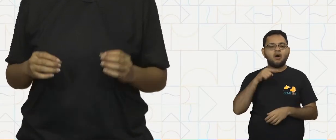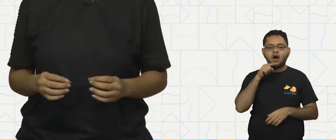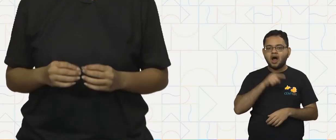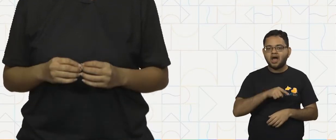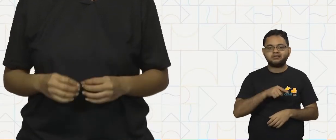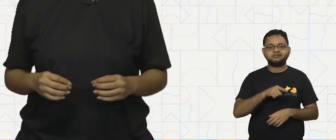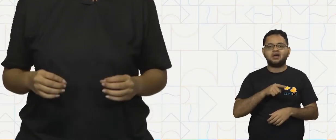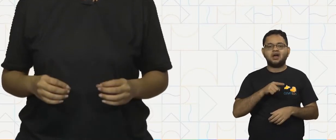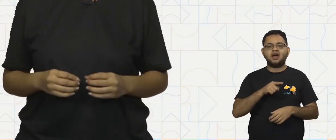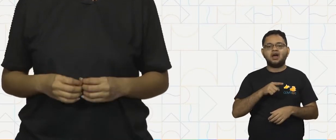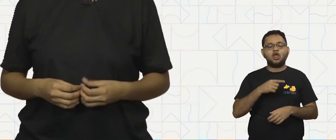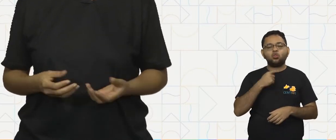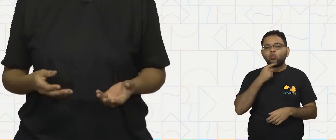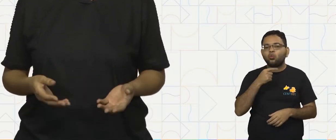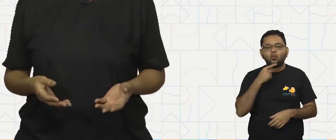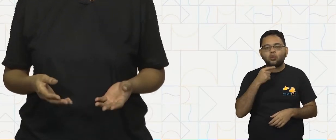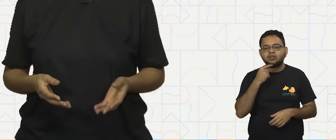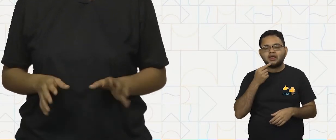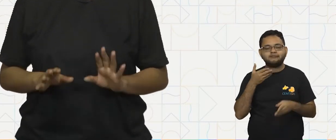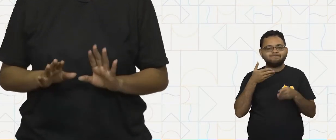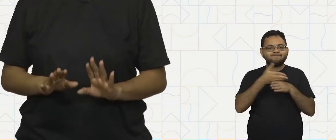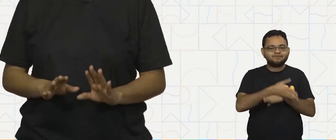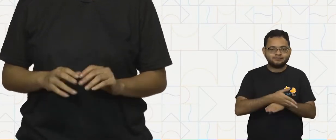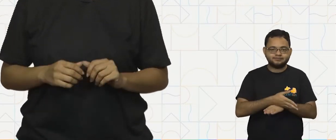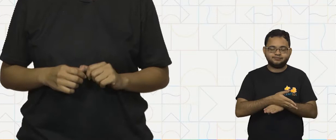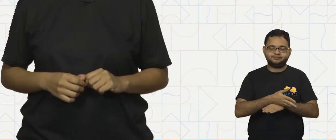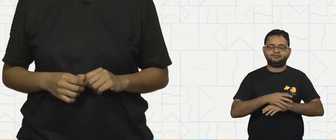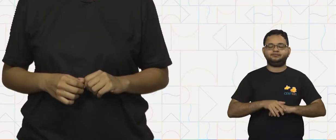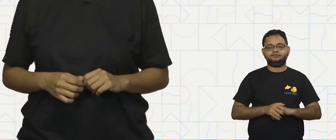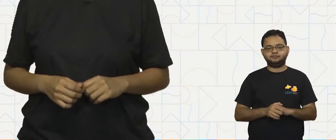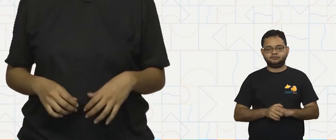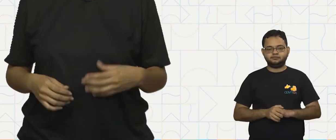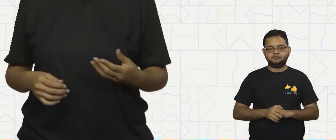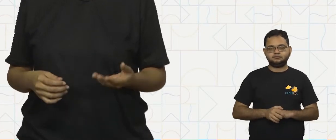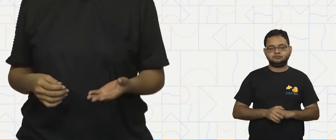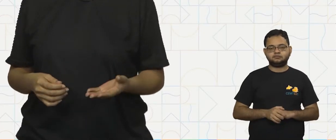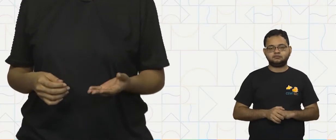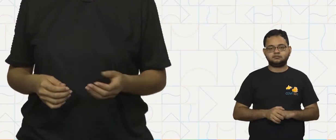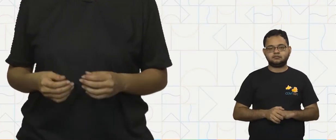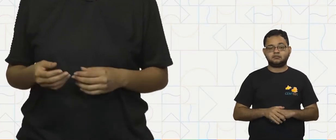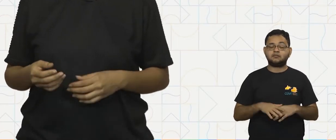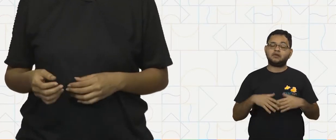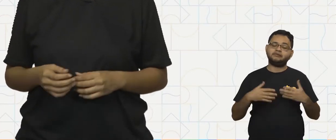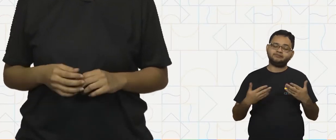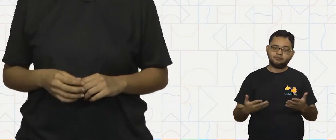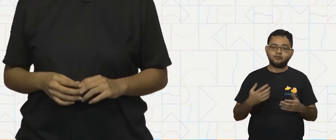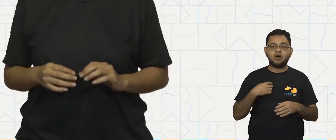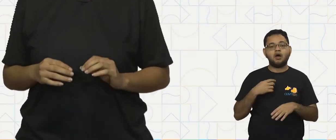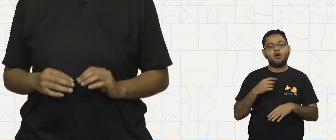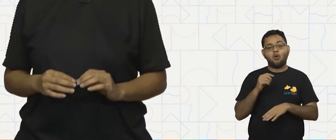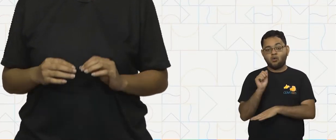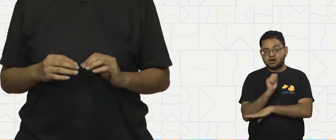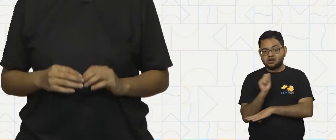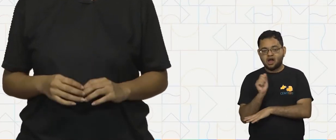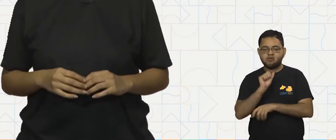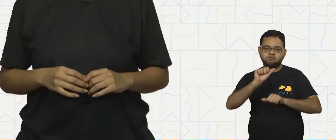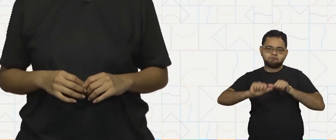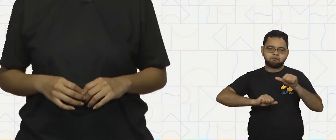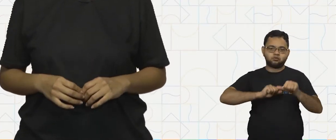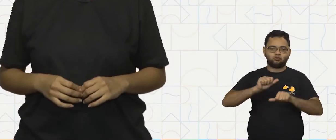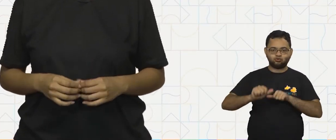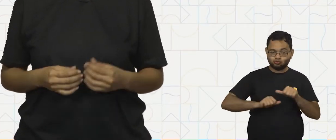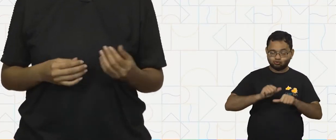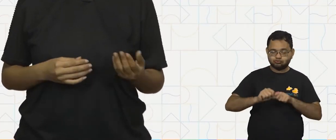foram impossibilitados de compô-la até que a enchente acabe. Os carros deram lugar a pequenos